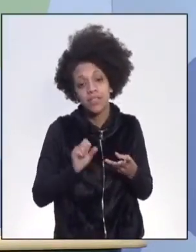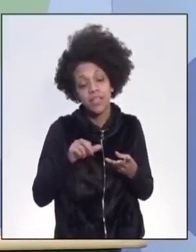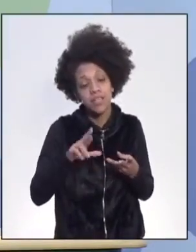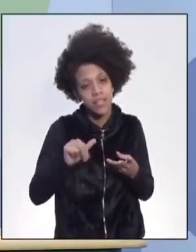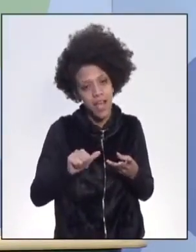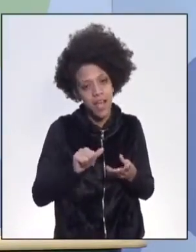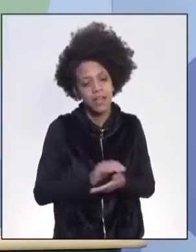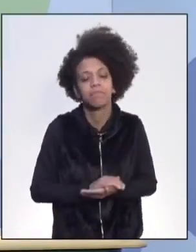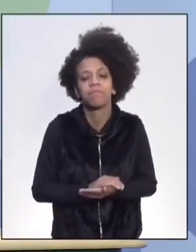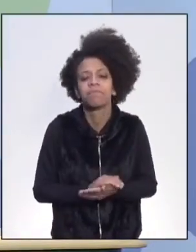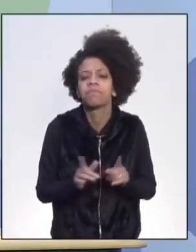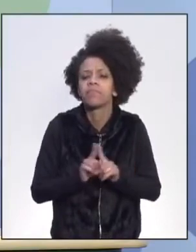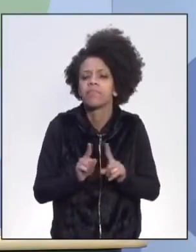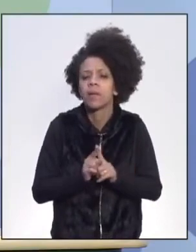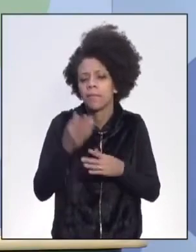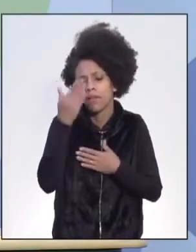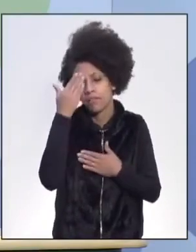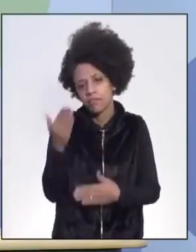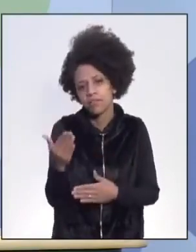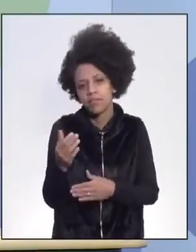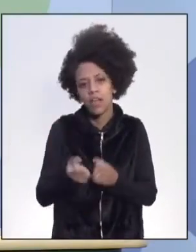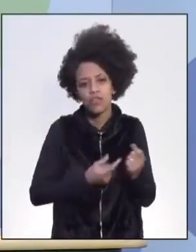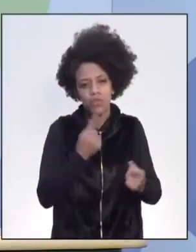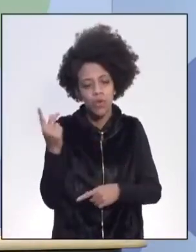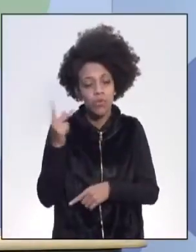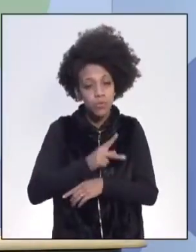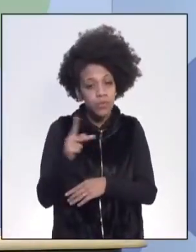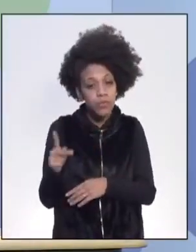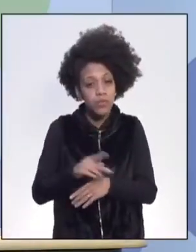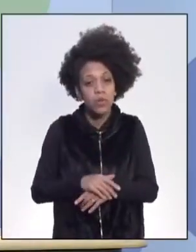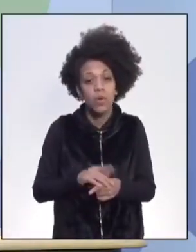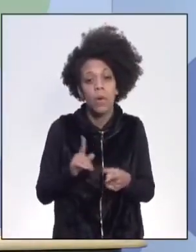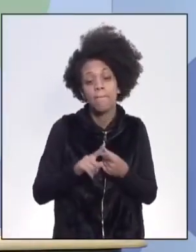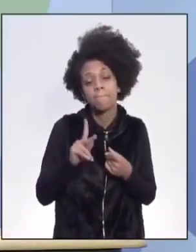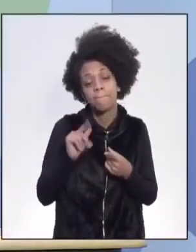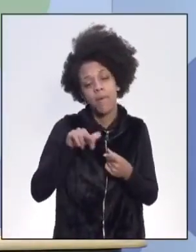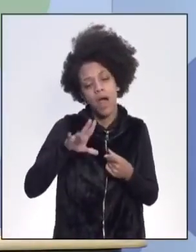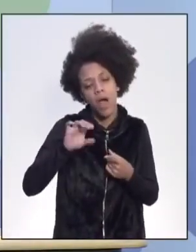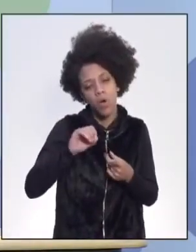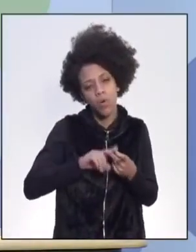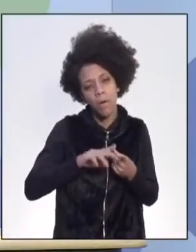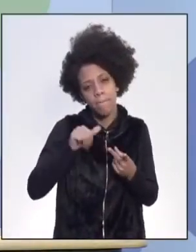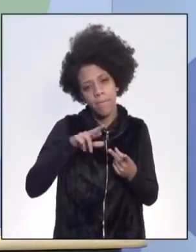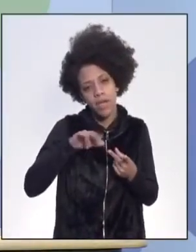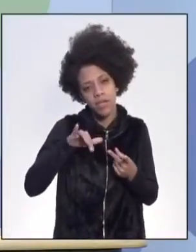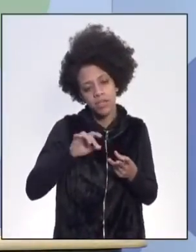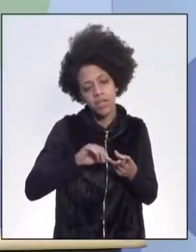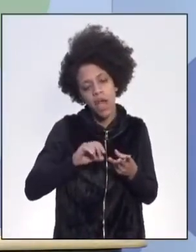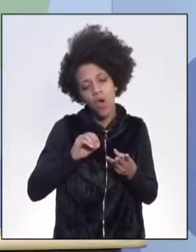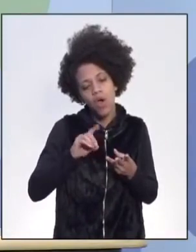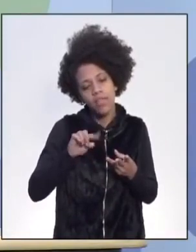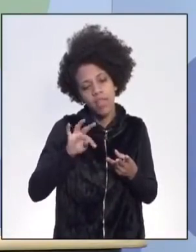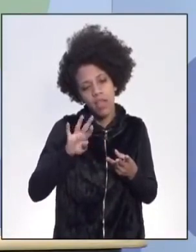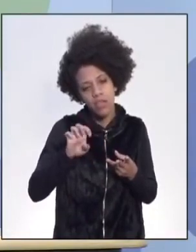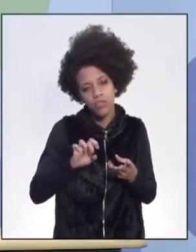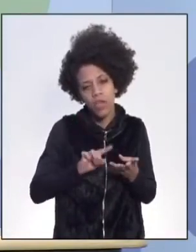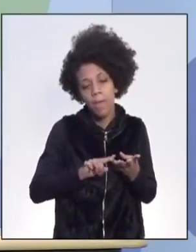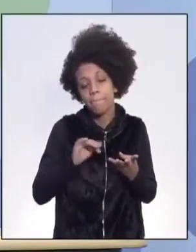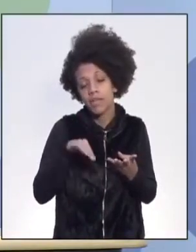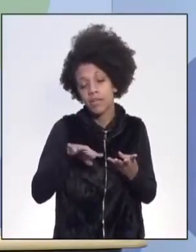Sara. Também quero agradecer a participação de alguns professores, como o Paula, Maria Alice, Odete, Cleide, Bernadette